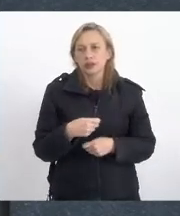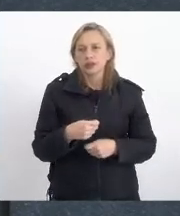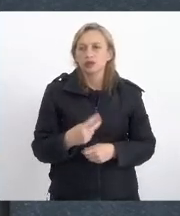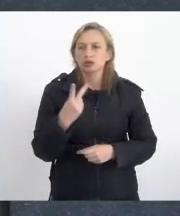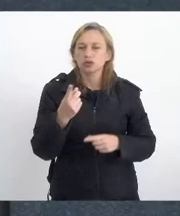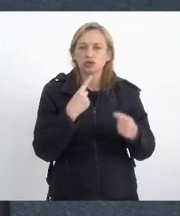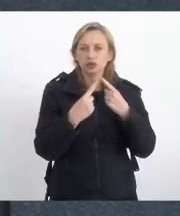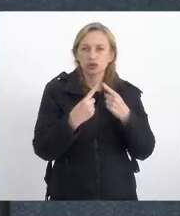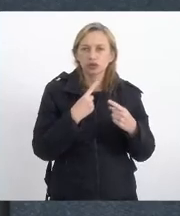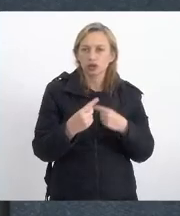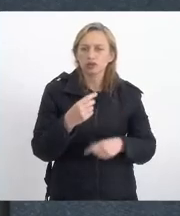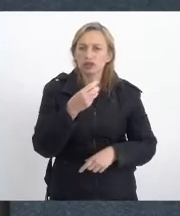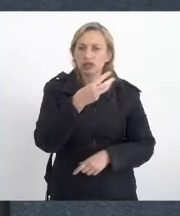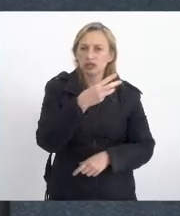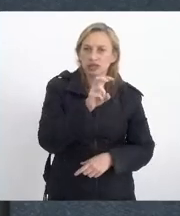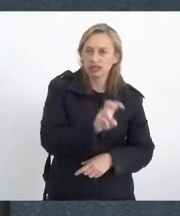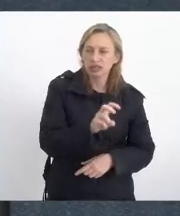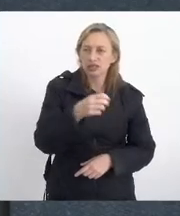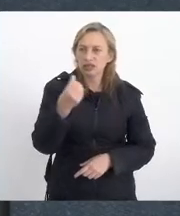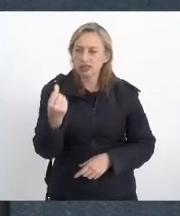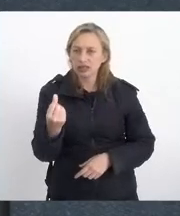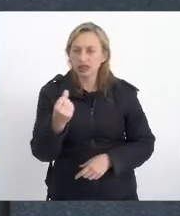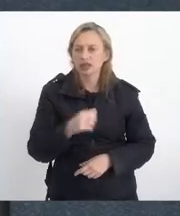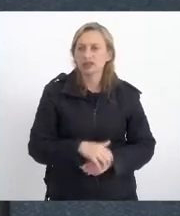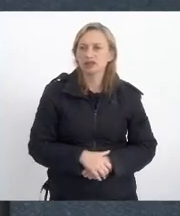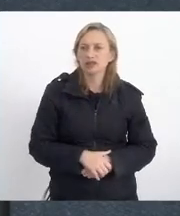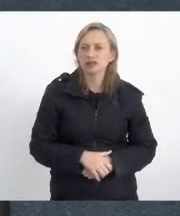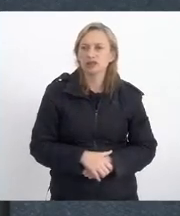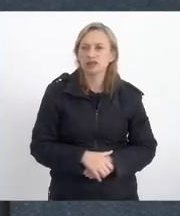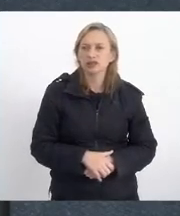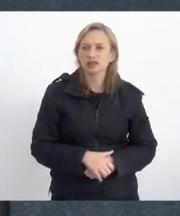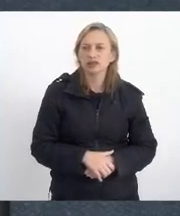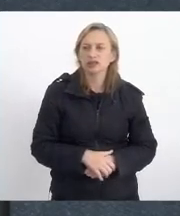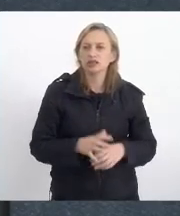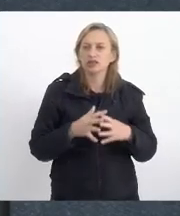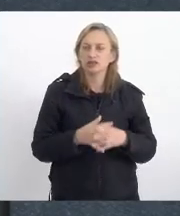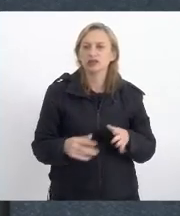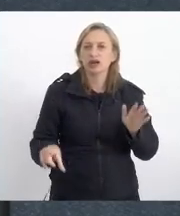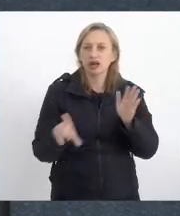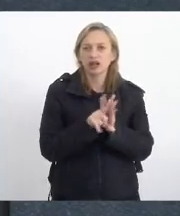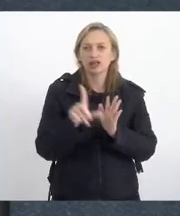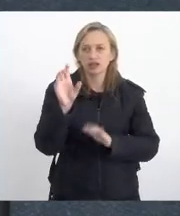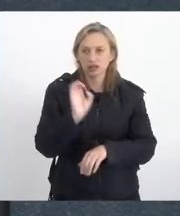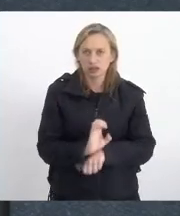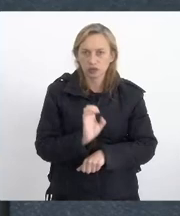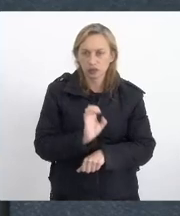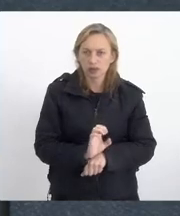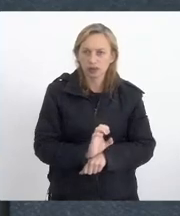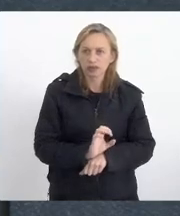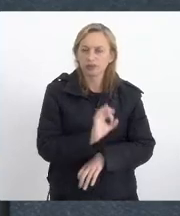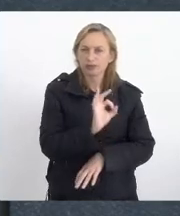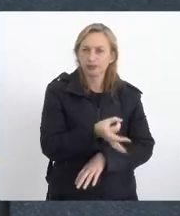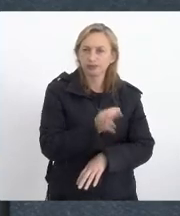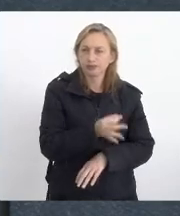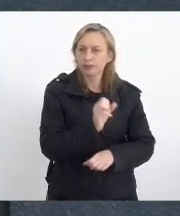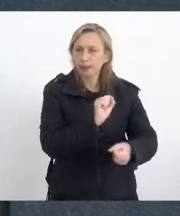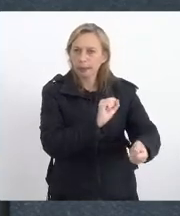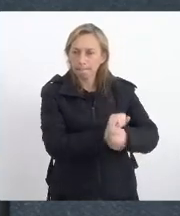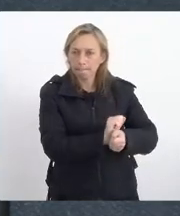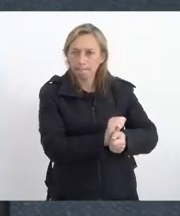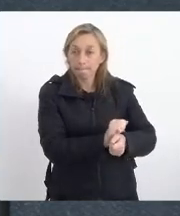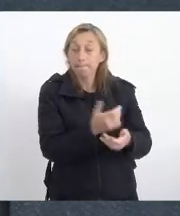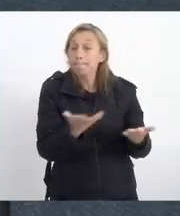normativa 5 e 6, prevendo que, naquilo que conflitasse as leis estaduais, de fato seriam suspensas, ou